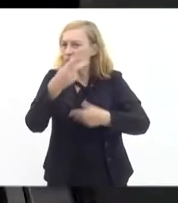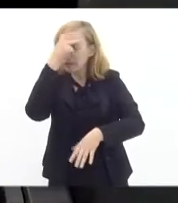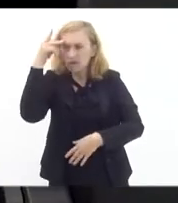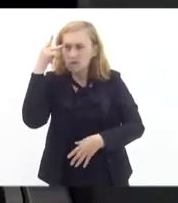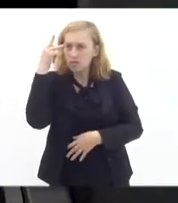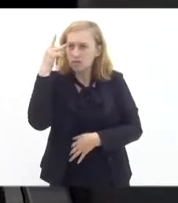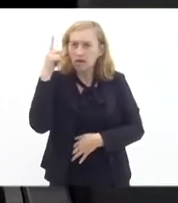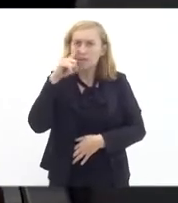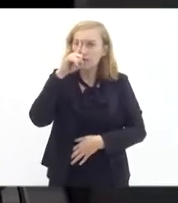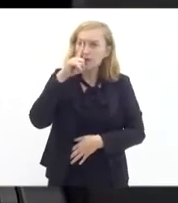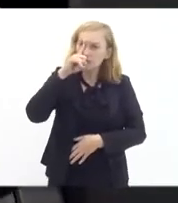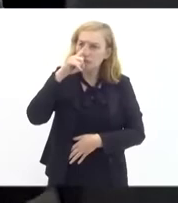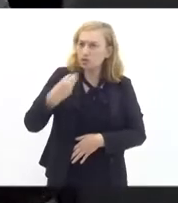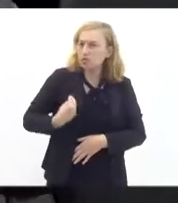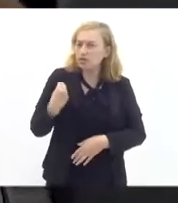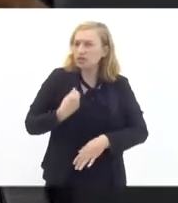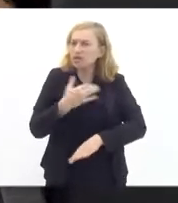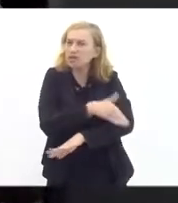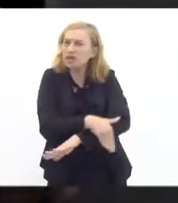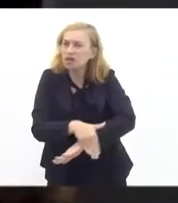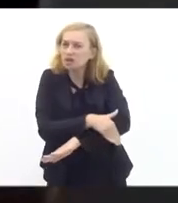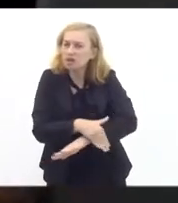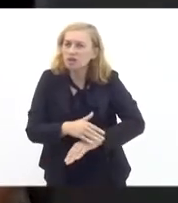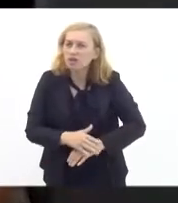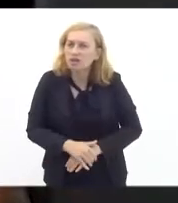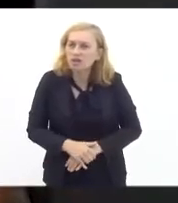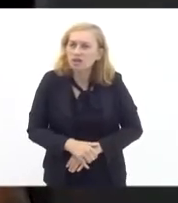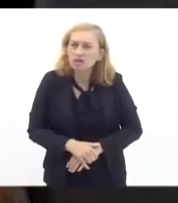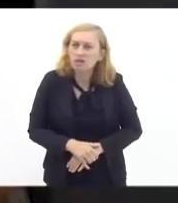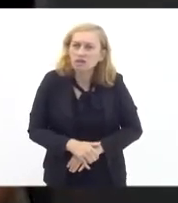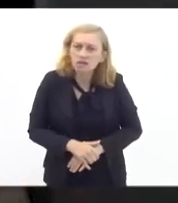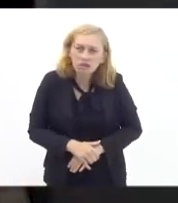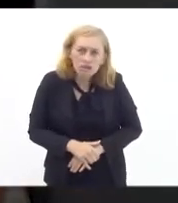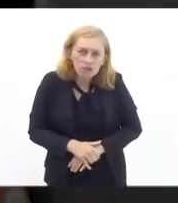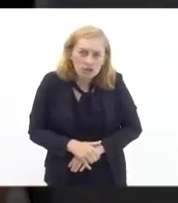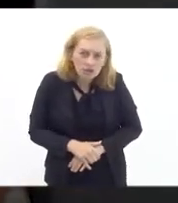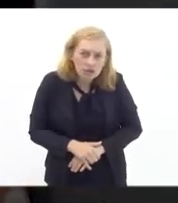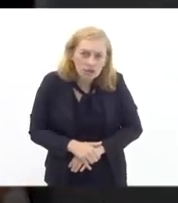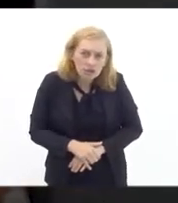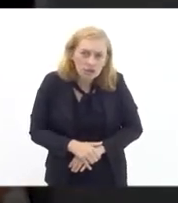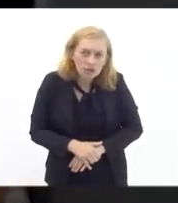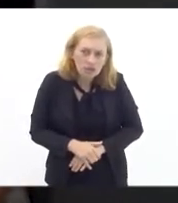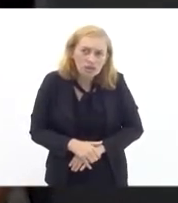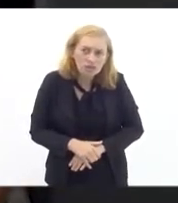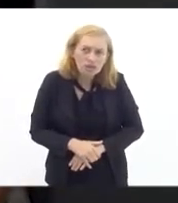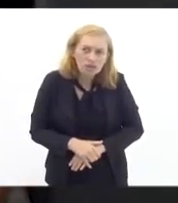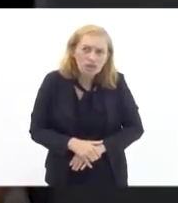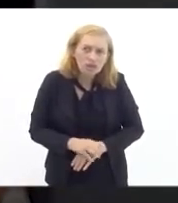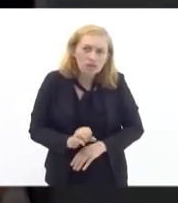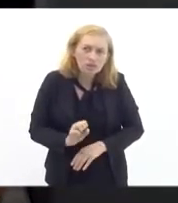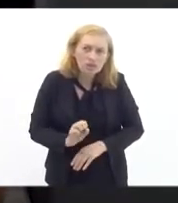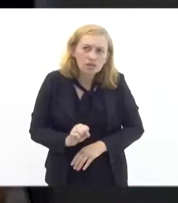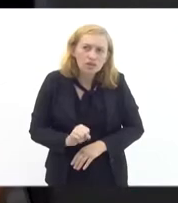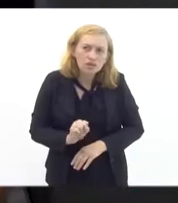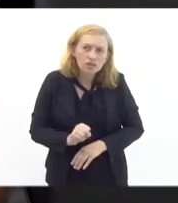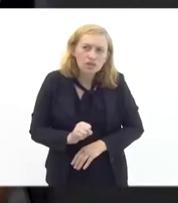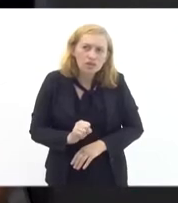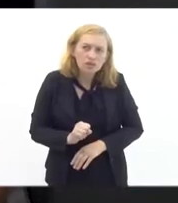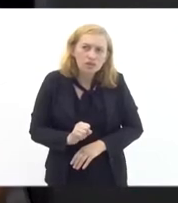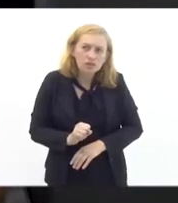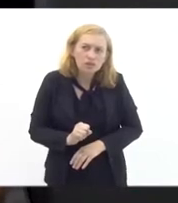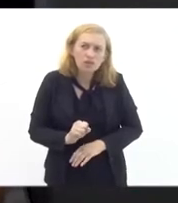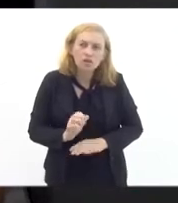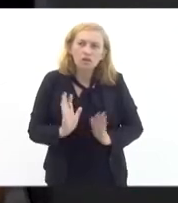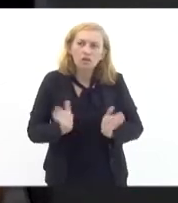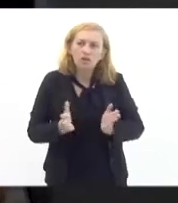animais que, né, passam por algum trauma e tudo mais, e tal, isso aí a gente abomina. Sim. Tá? Sim. Hoje, os